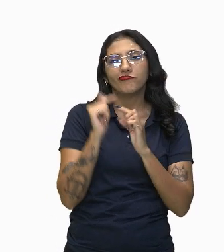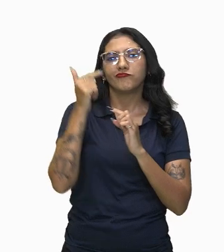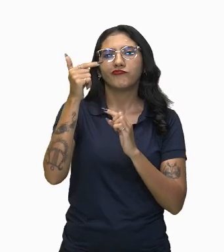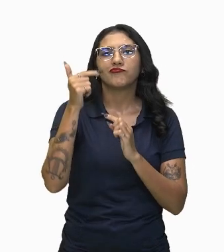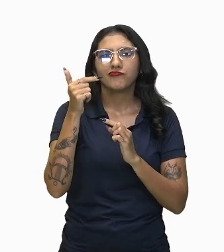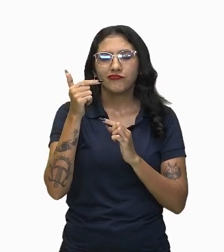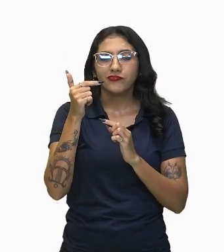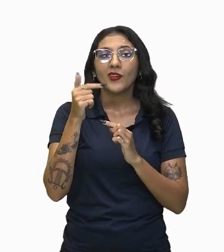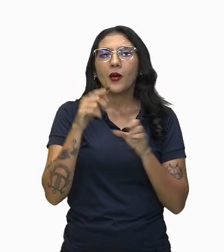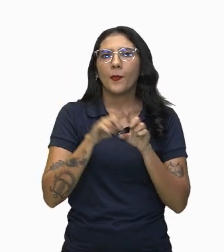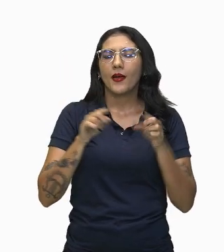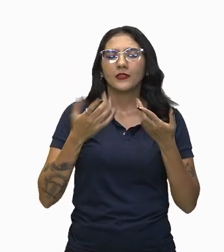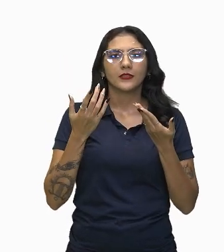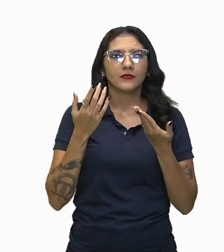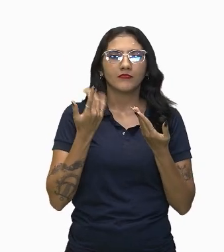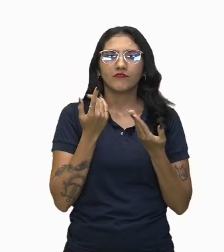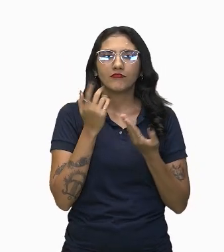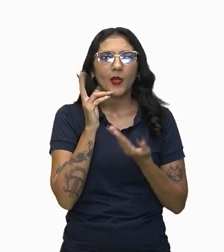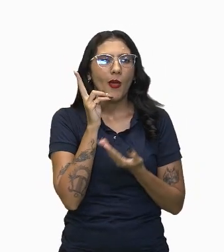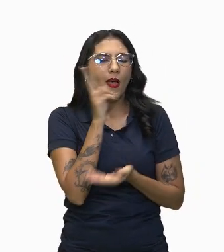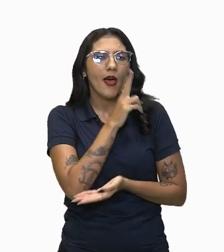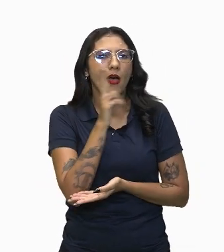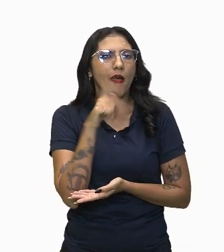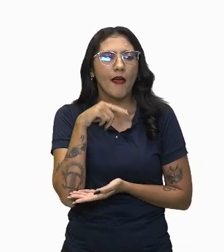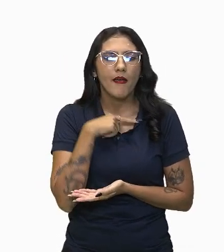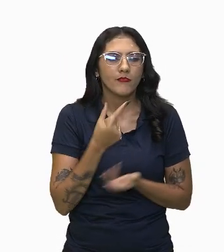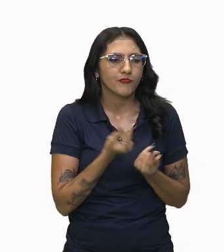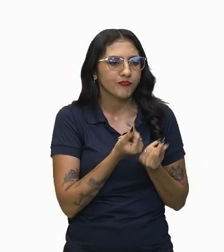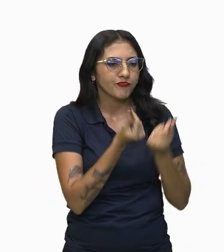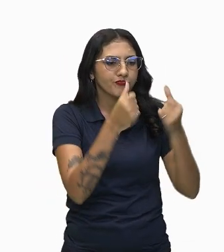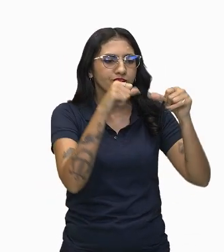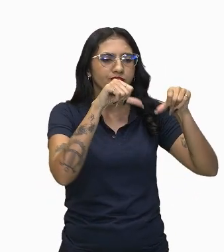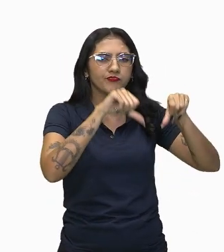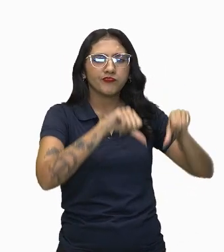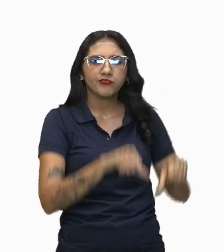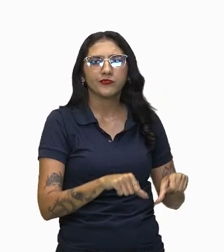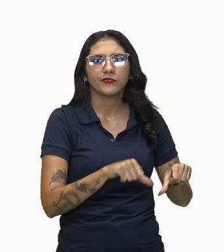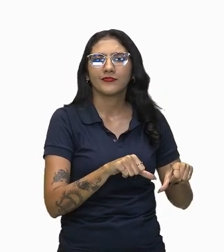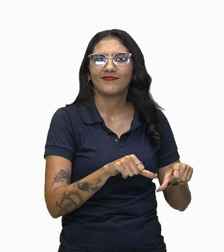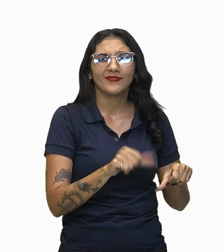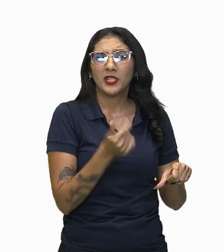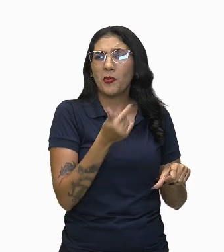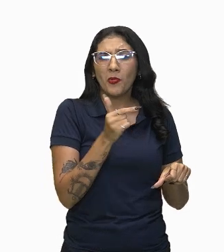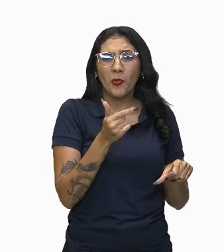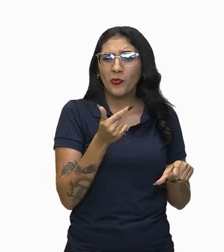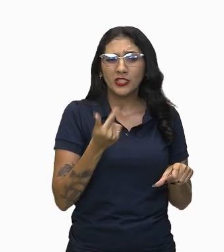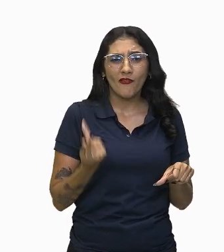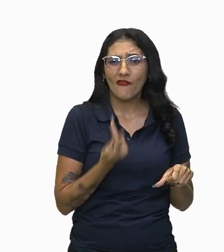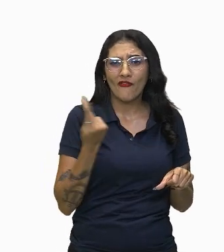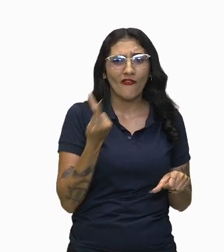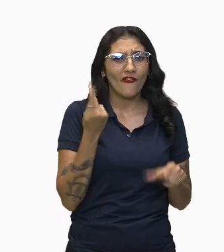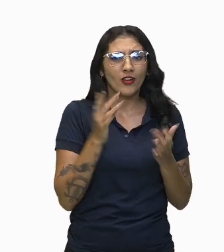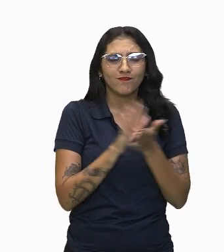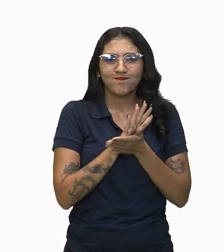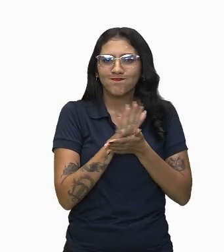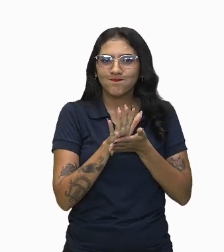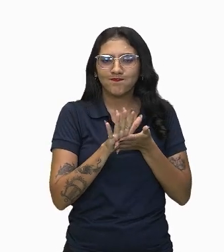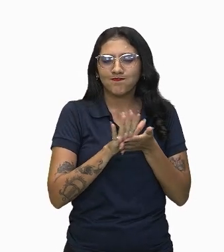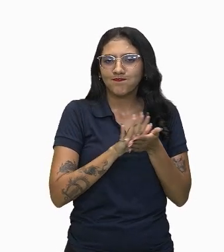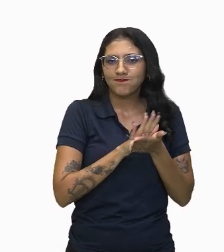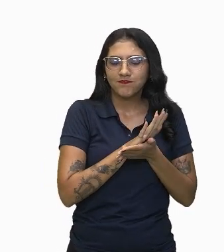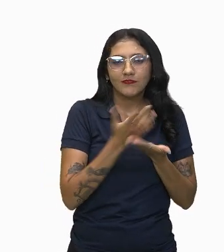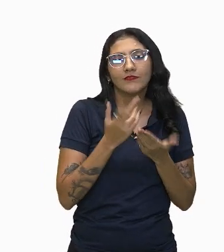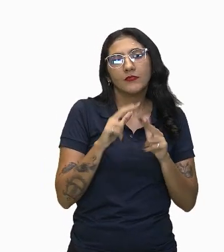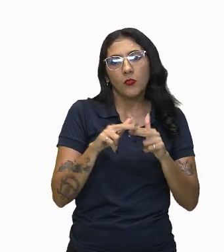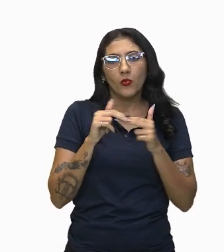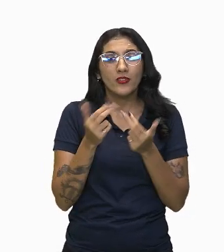para a noite, essas ações, elas perderam completamente o seu valor. Então, por isso, milhares de